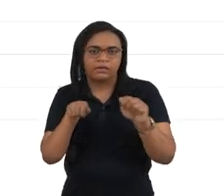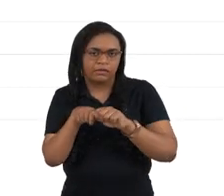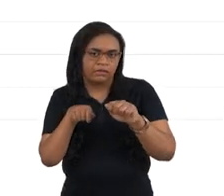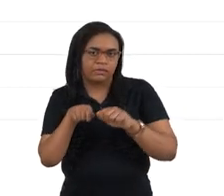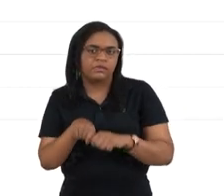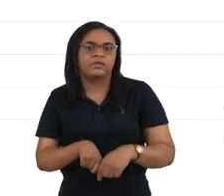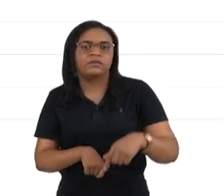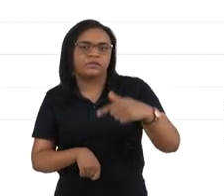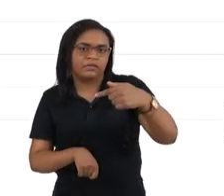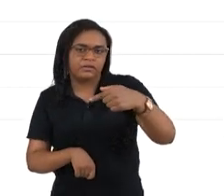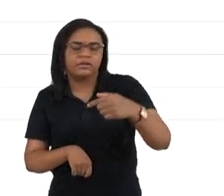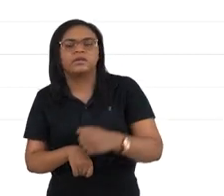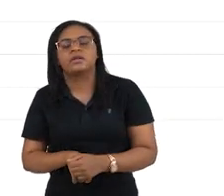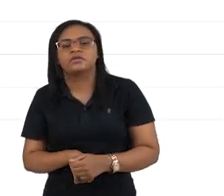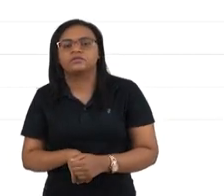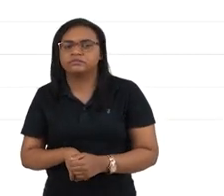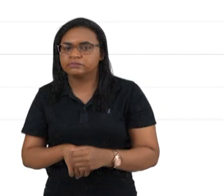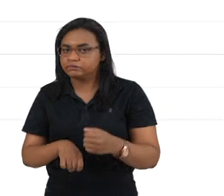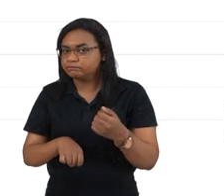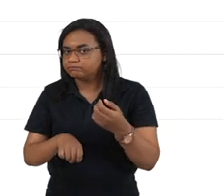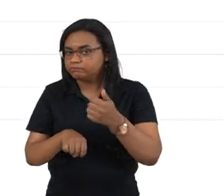7 operários trabalhando 9 dias?